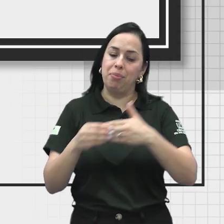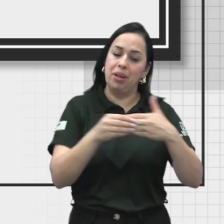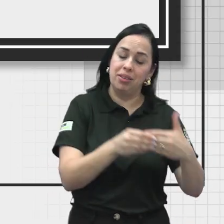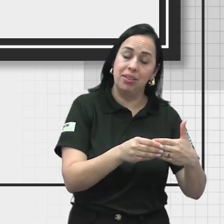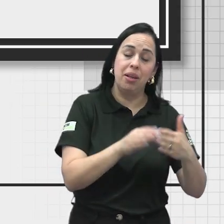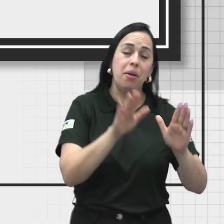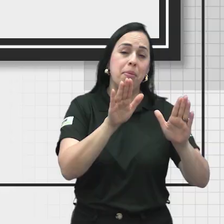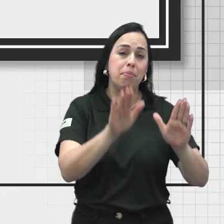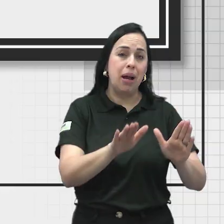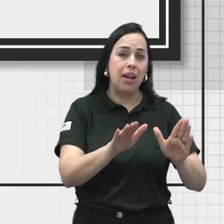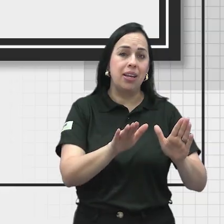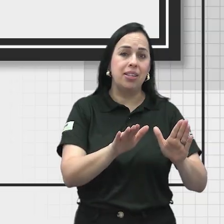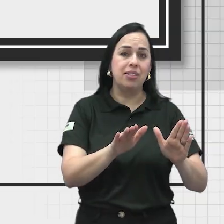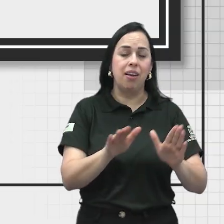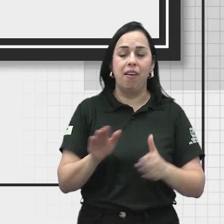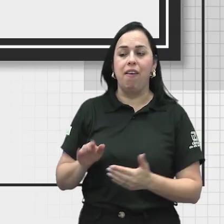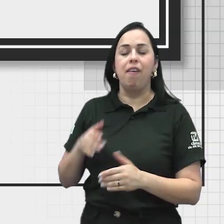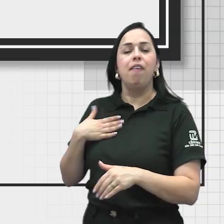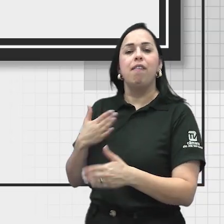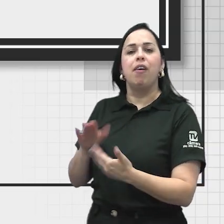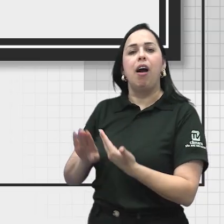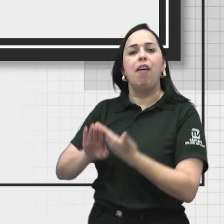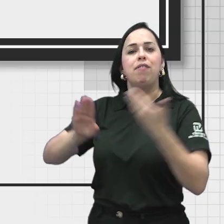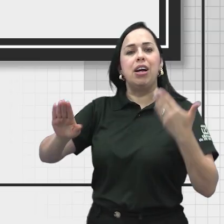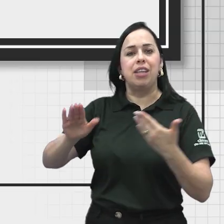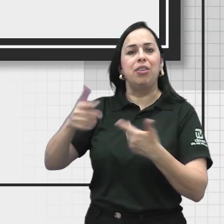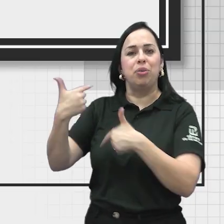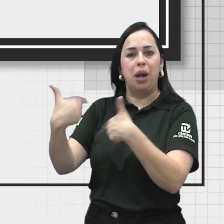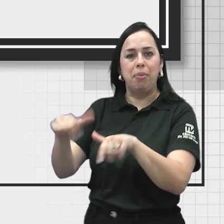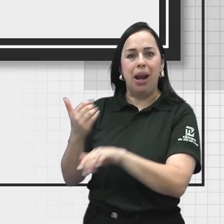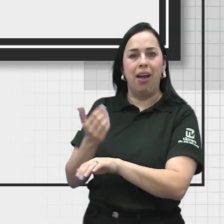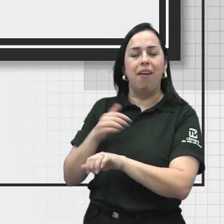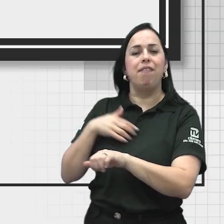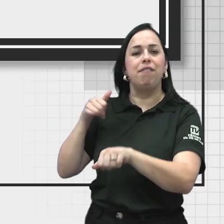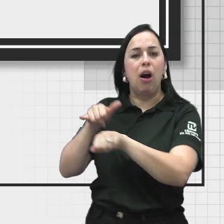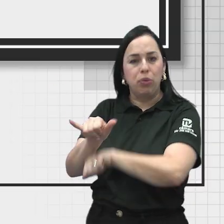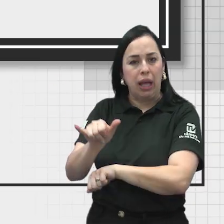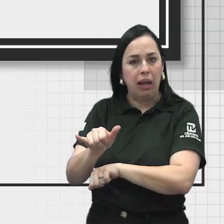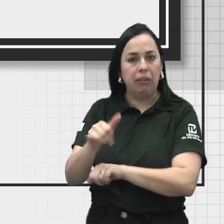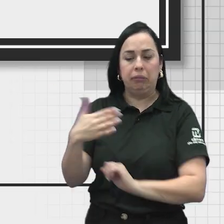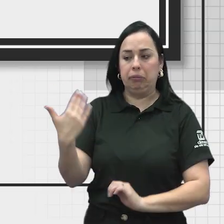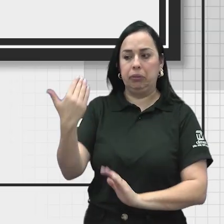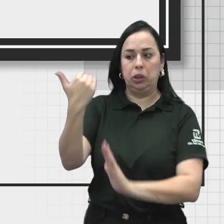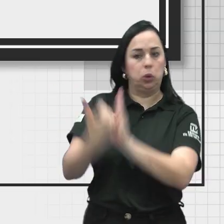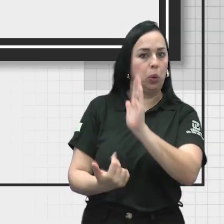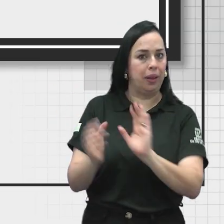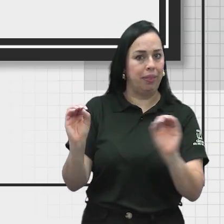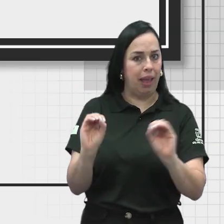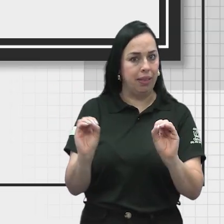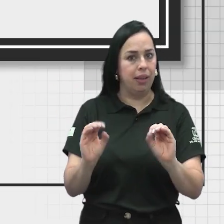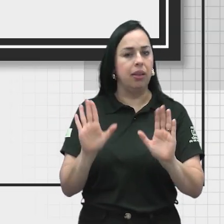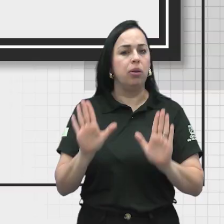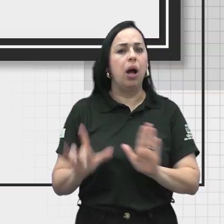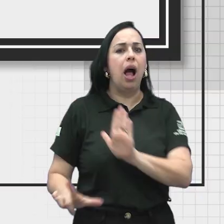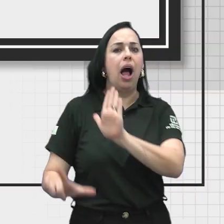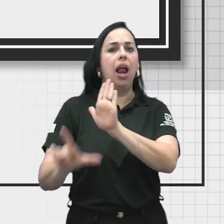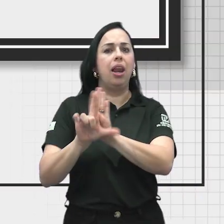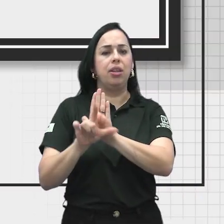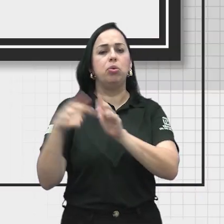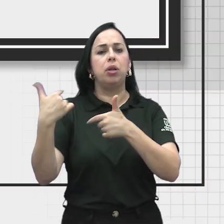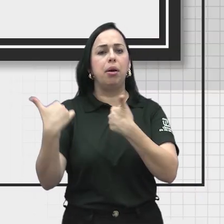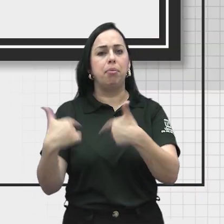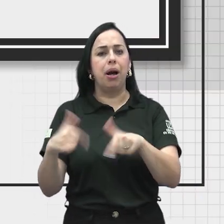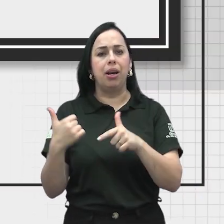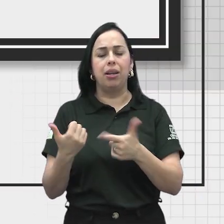exame. Mas será que dá para faltar no trabalho sem desconto nesses casos? A legislação